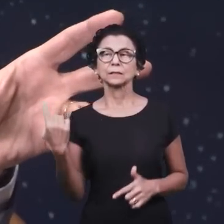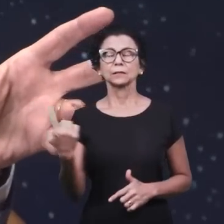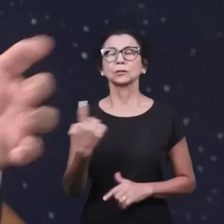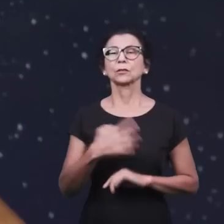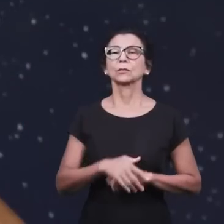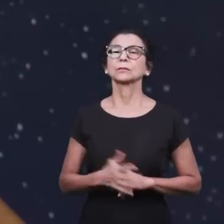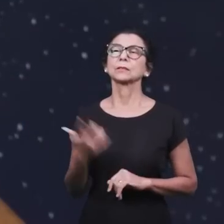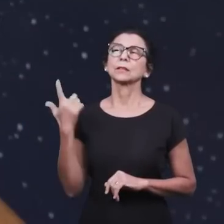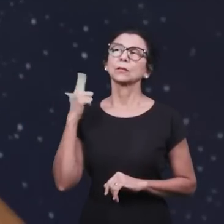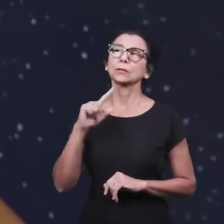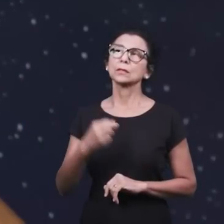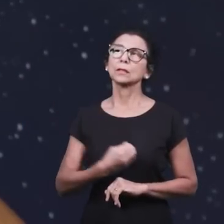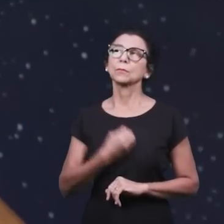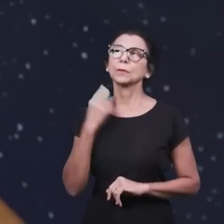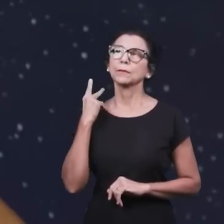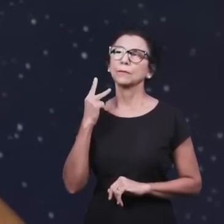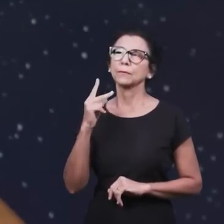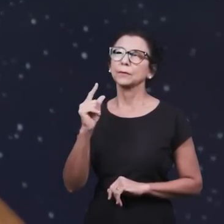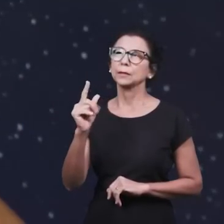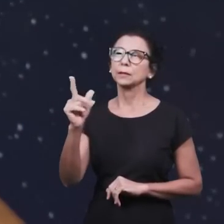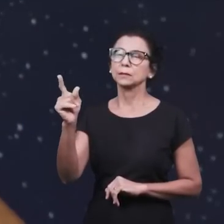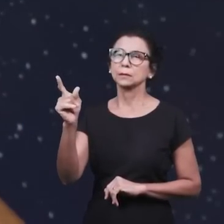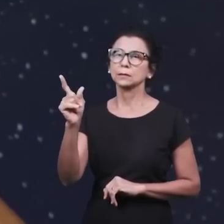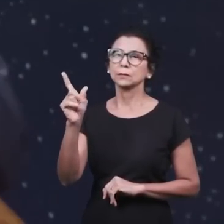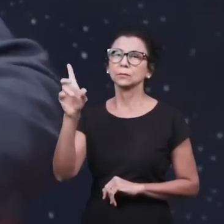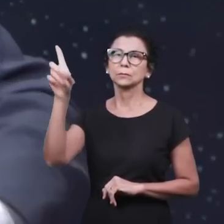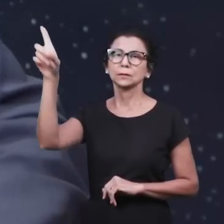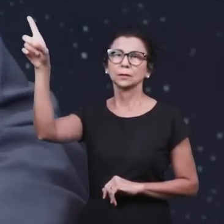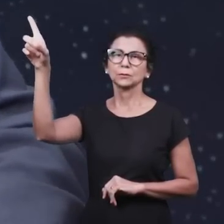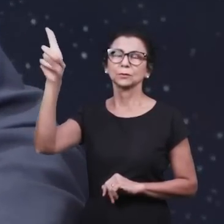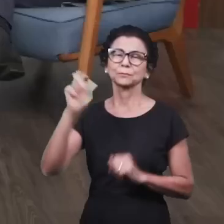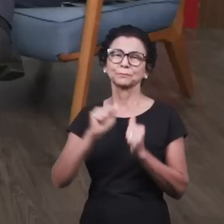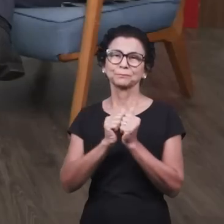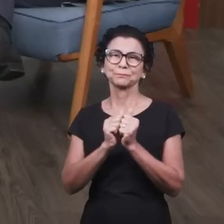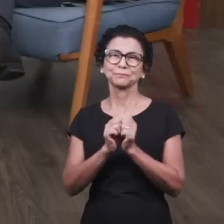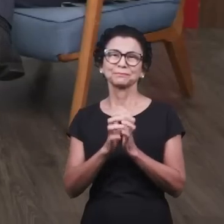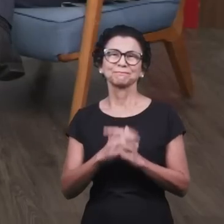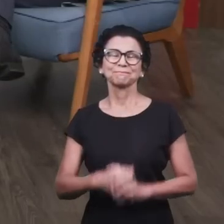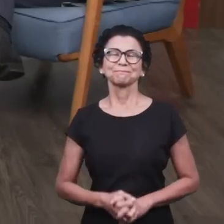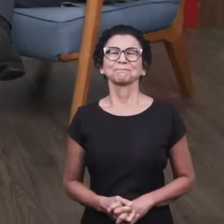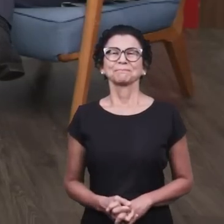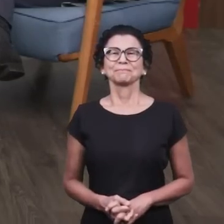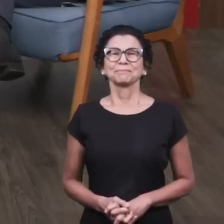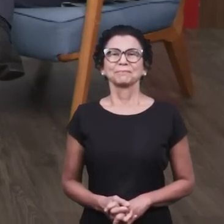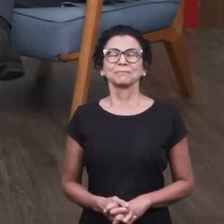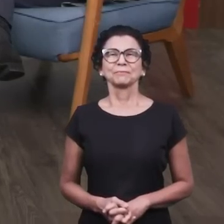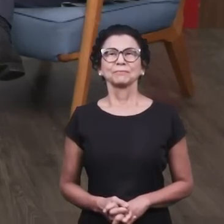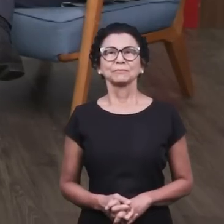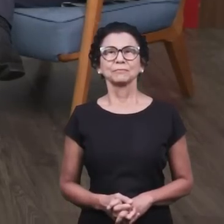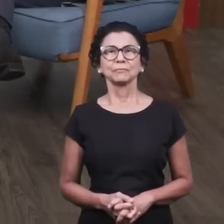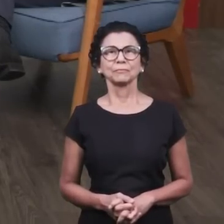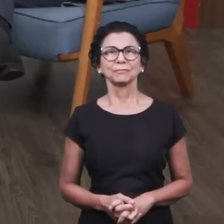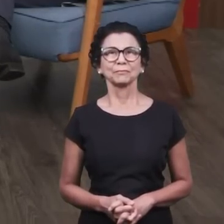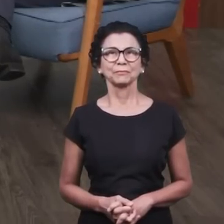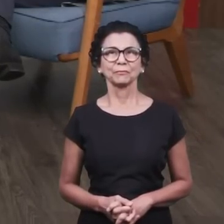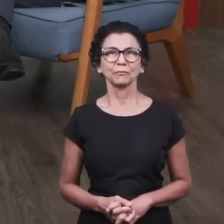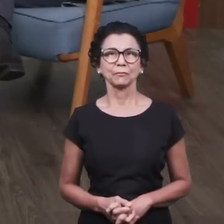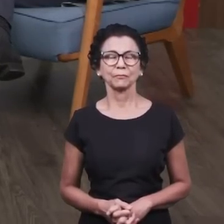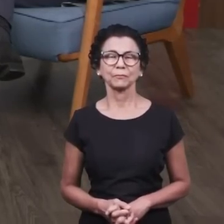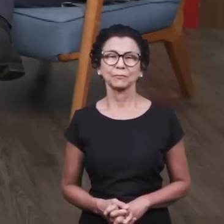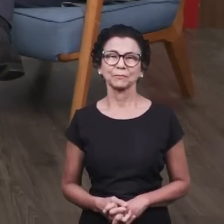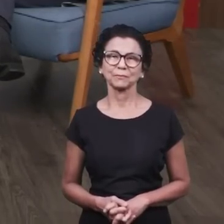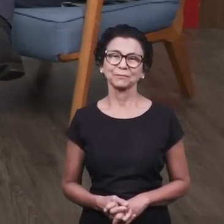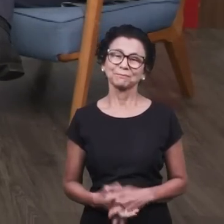o direito à vida eterna com Deus. Glória a Jesus. Bom, o tempo do breve é agora para